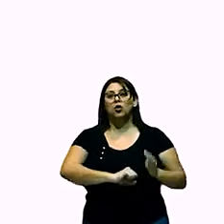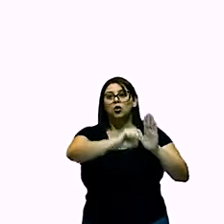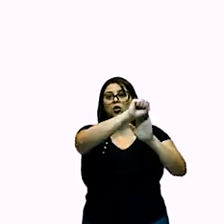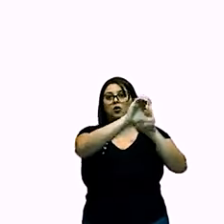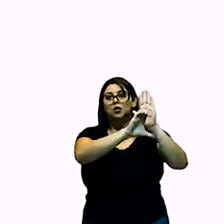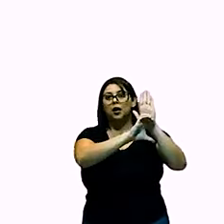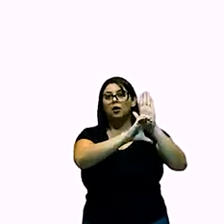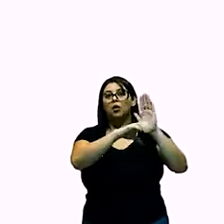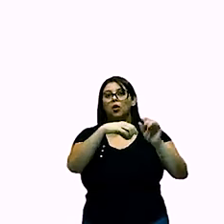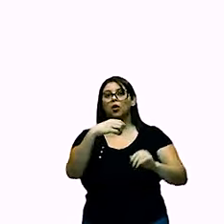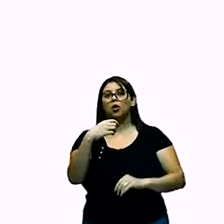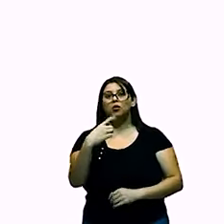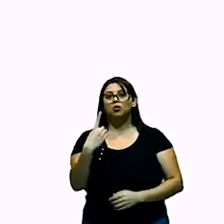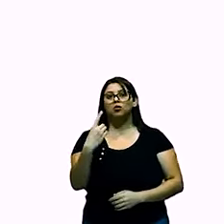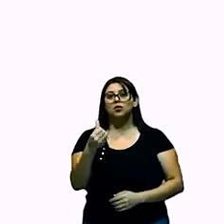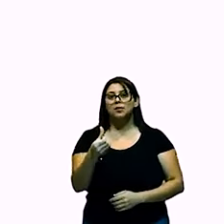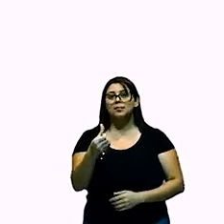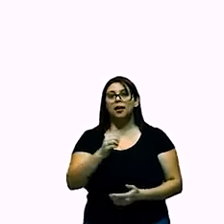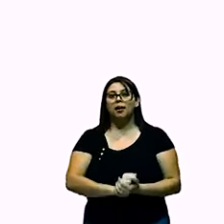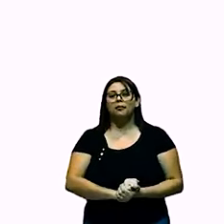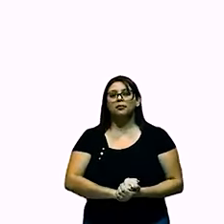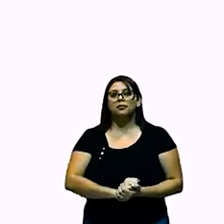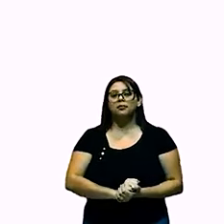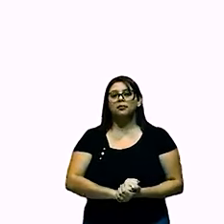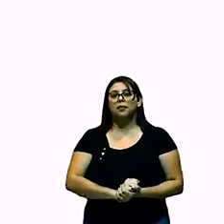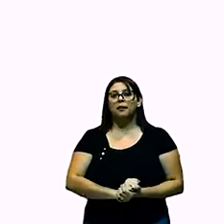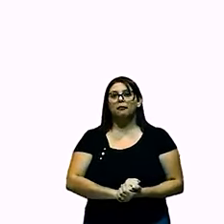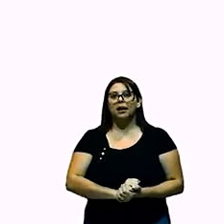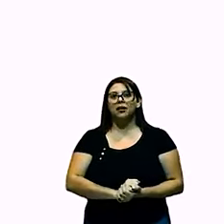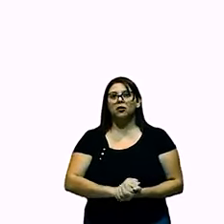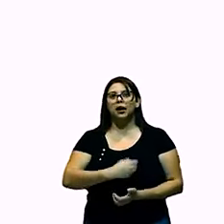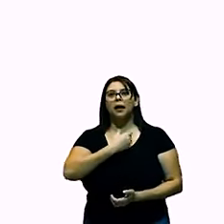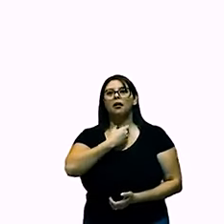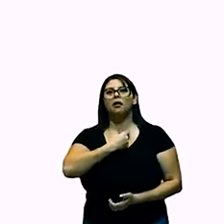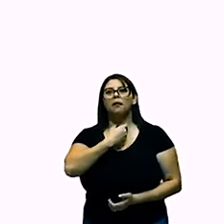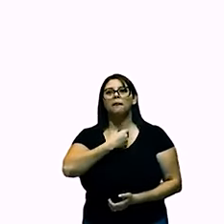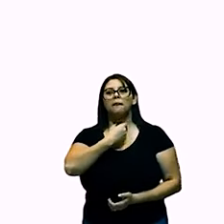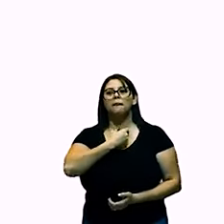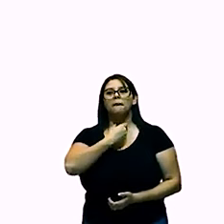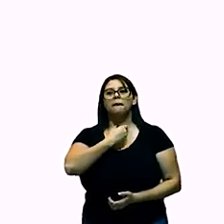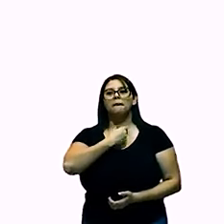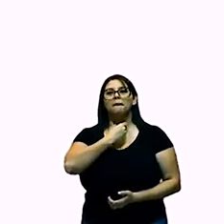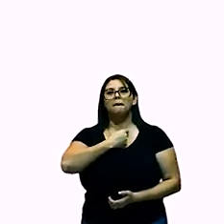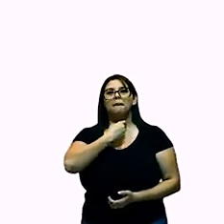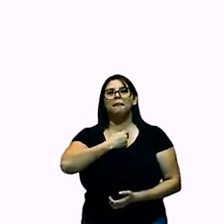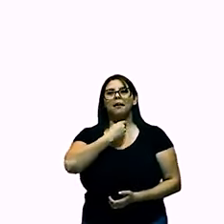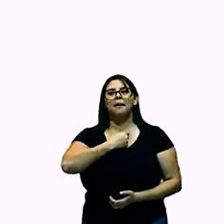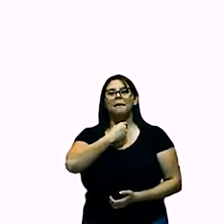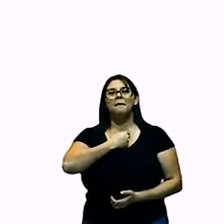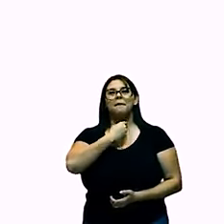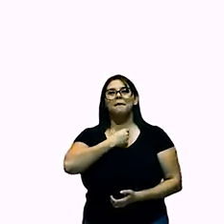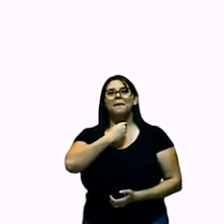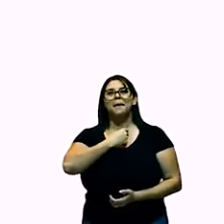X. E o Papa Leão X, ele estava com um problema muito sério para resolver. Precisava terminar a Basílica de São Pedro e não tinha